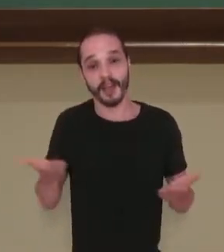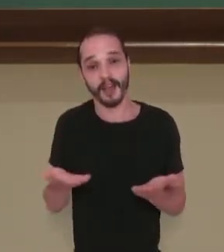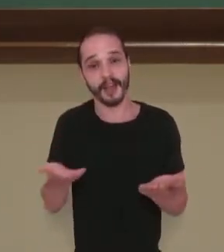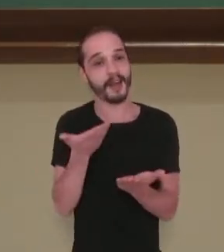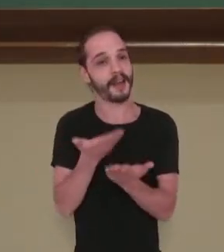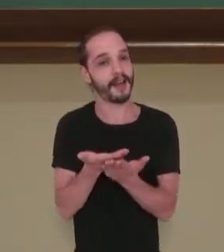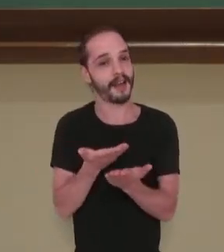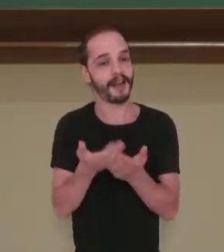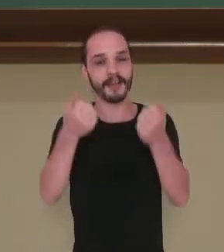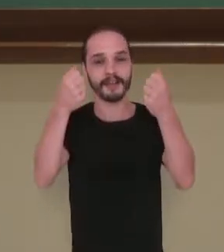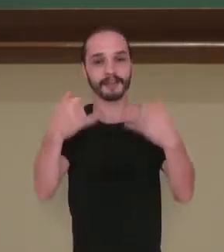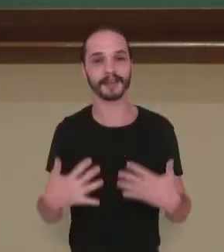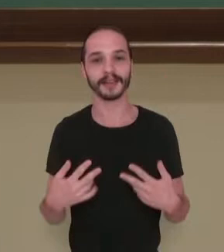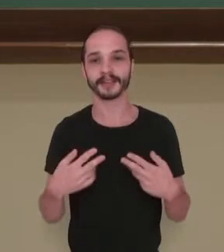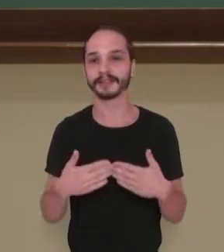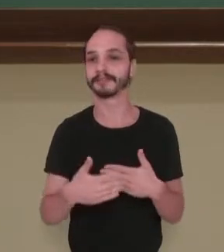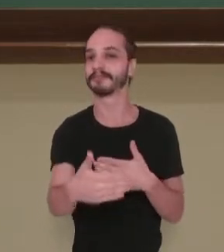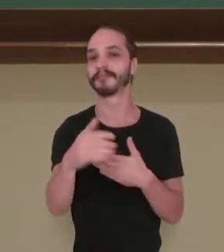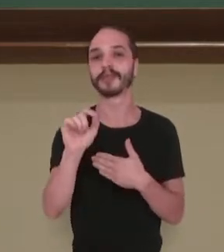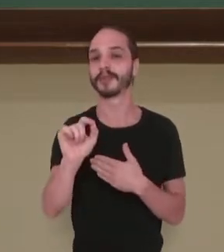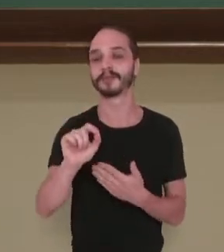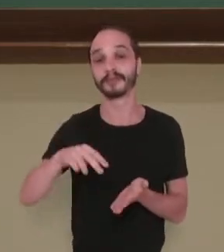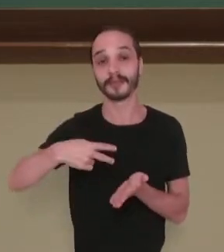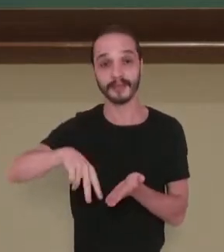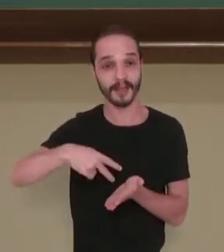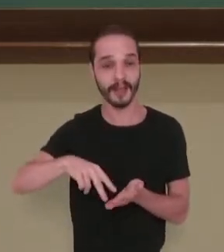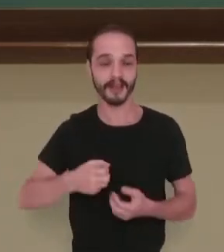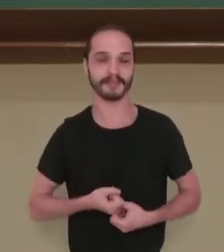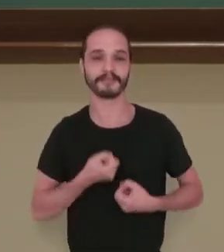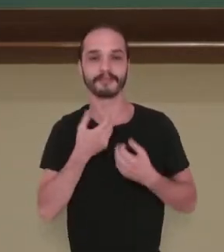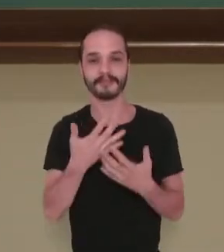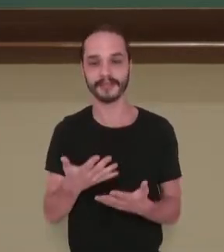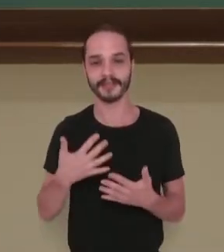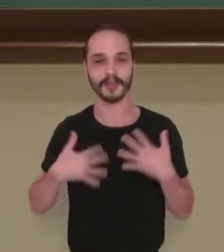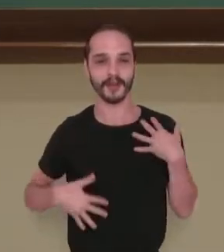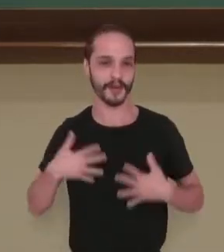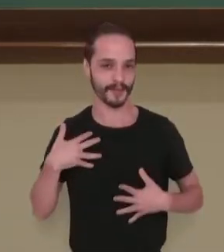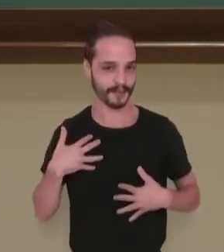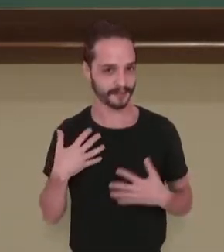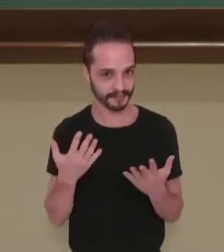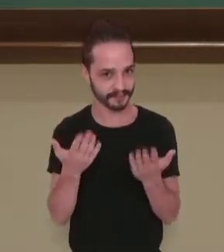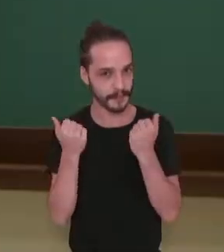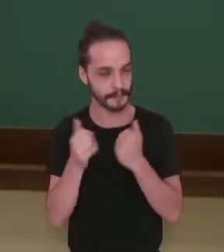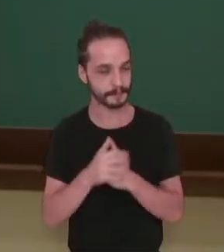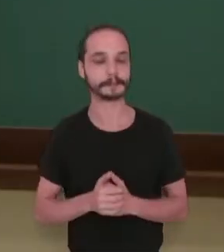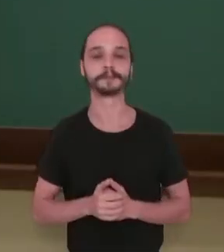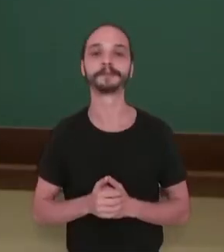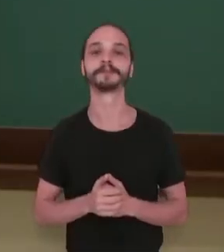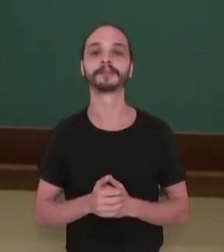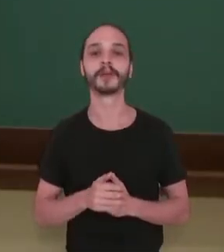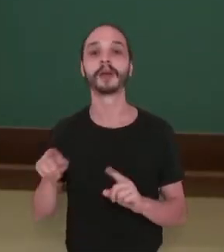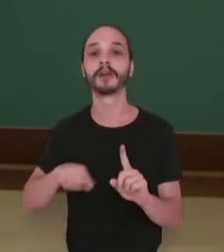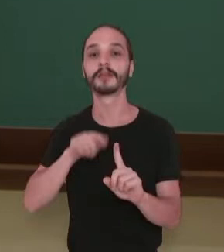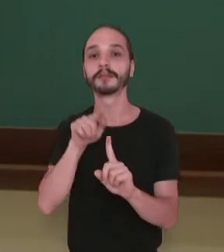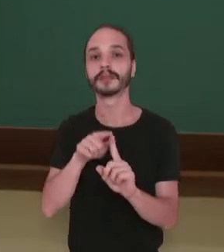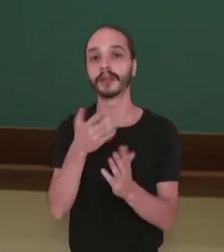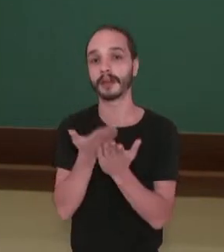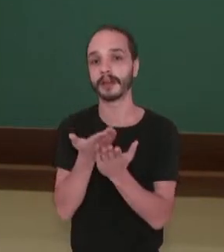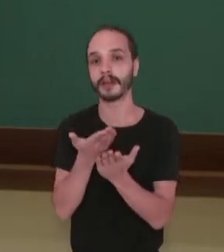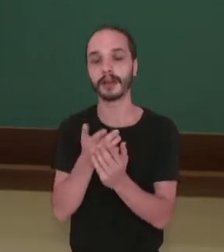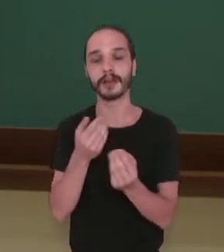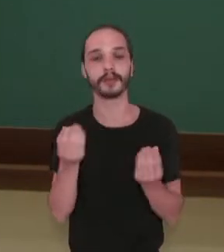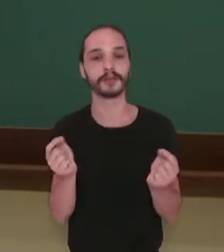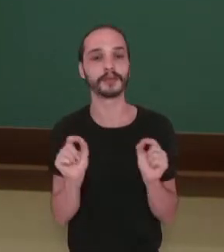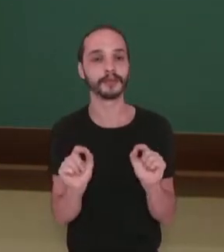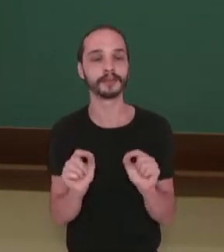de hoje nós vamos falar sobre dança e expressão corporal. Então vamos lá? Então, o objetivo da aula de